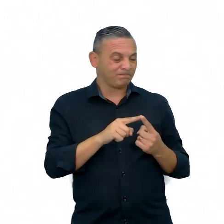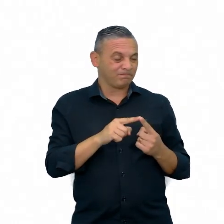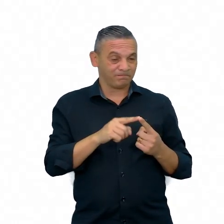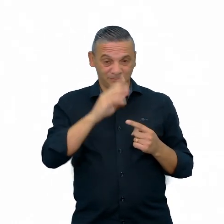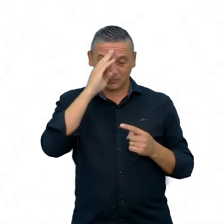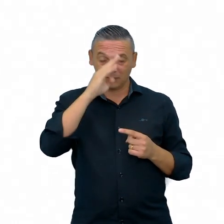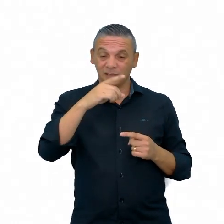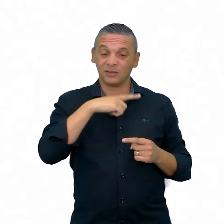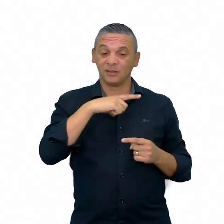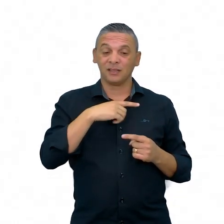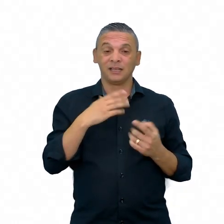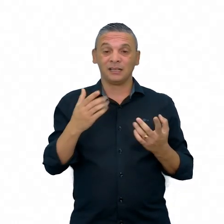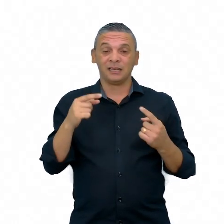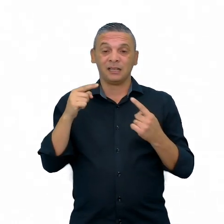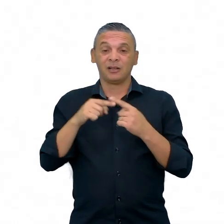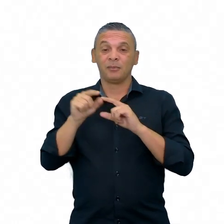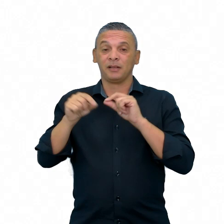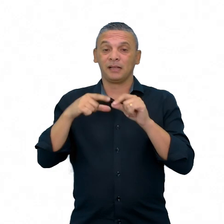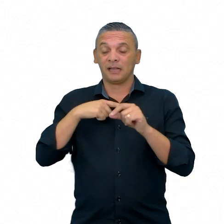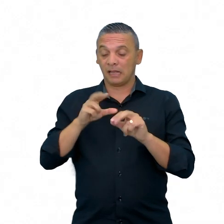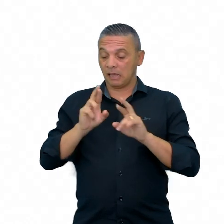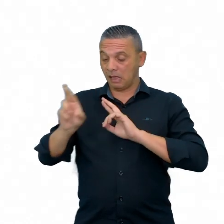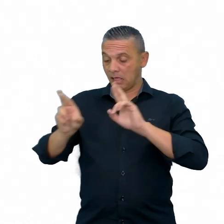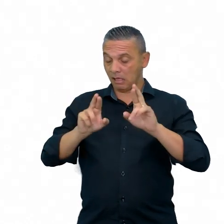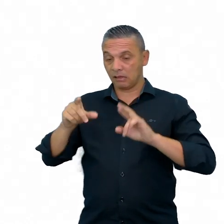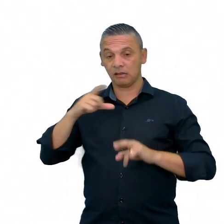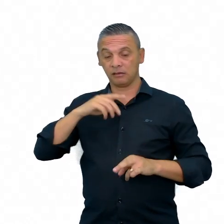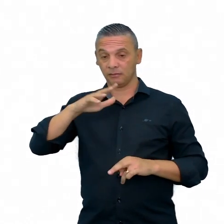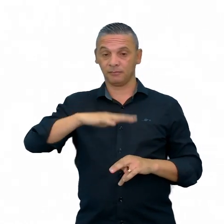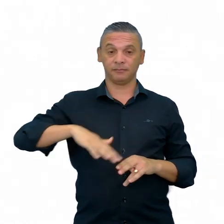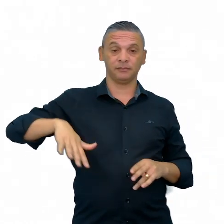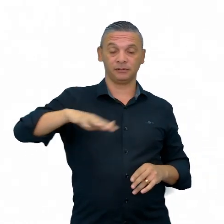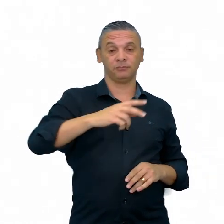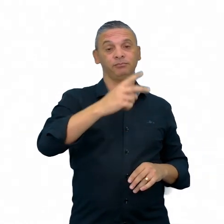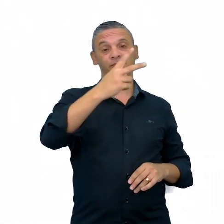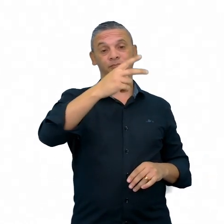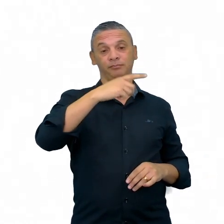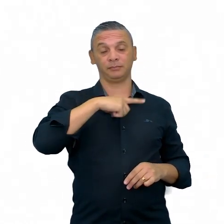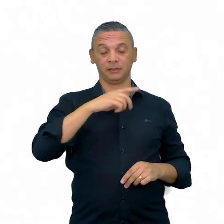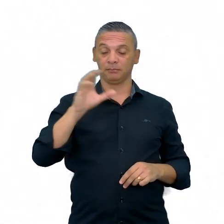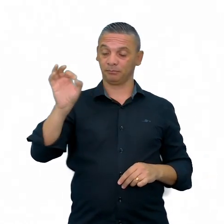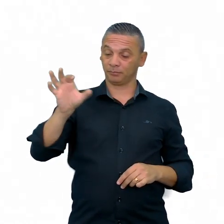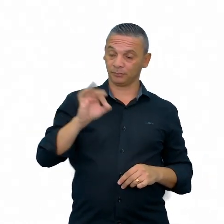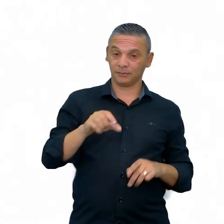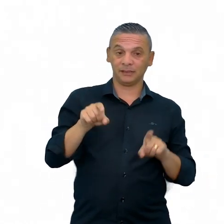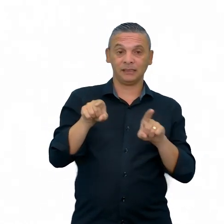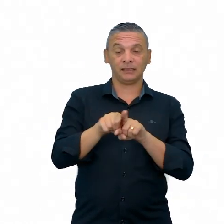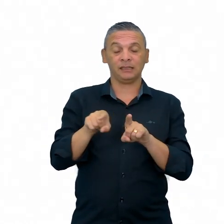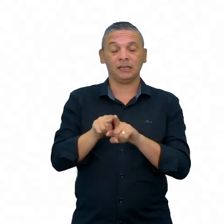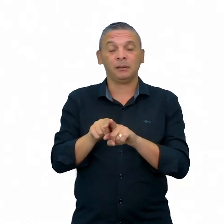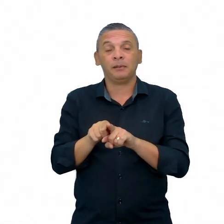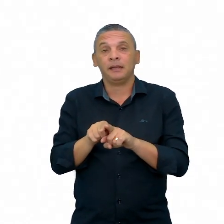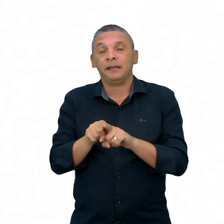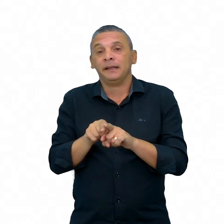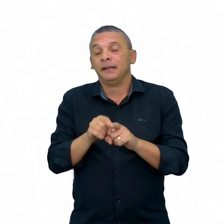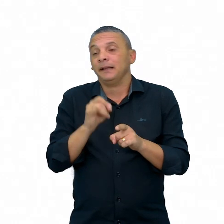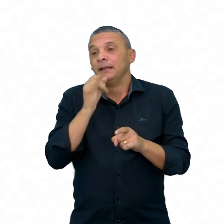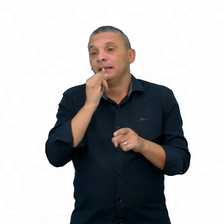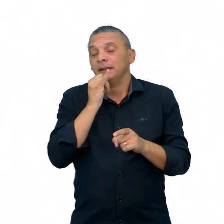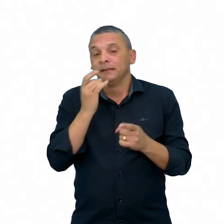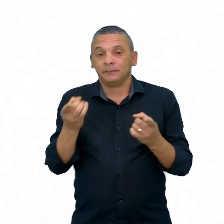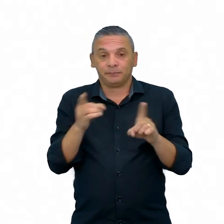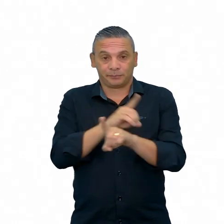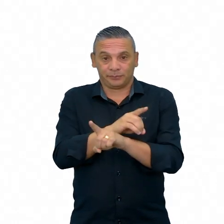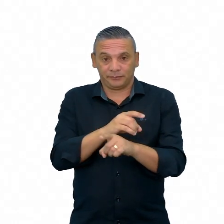inversas, é diferenciar a relação que existe entre essas duas grandezas, a proporcionalidade direta e a proporcionalidade